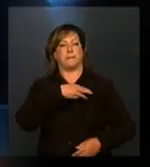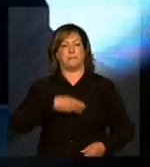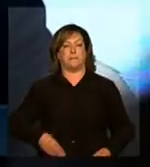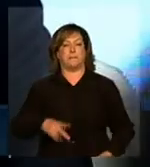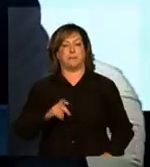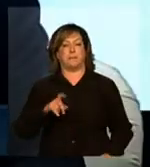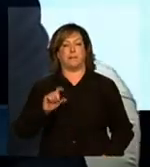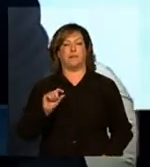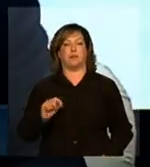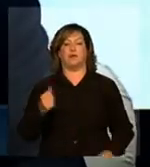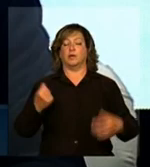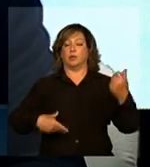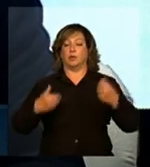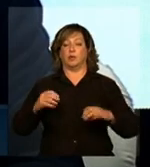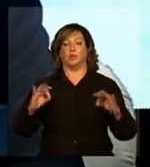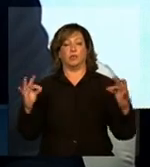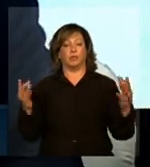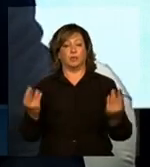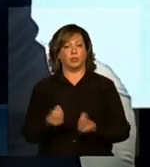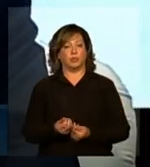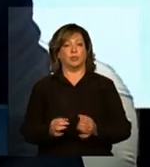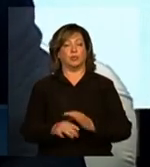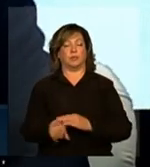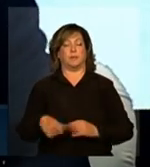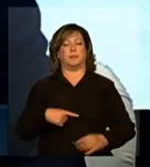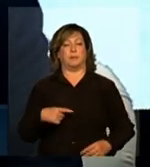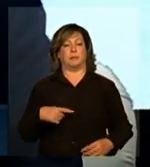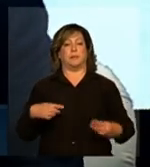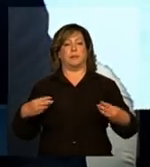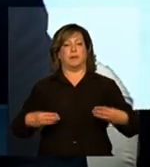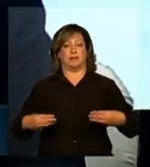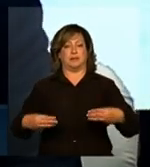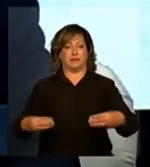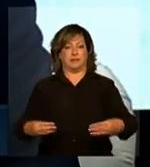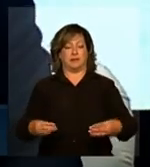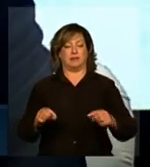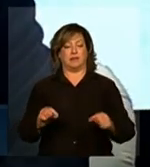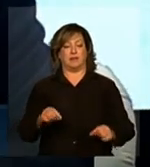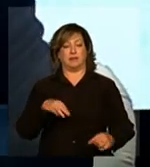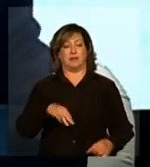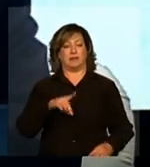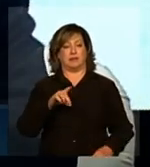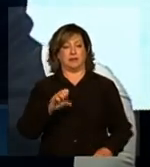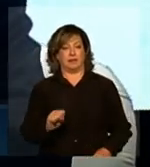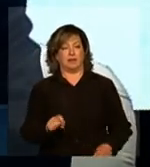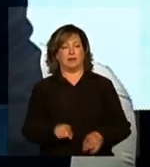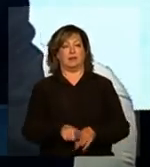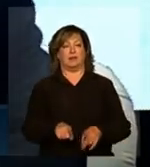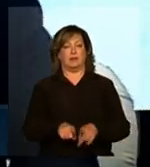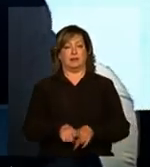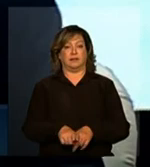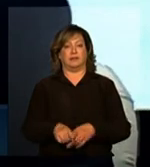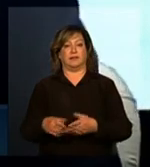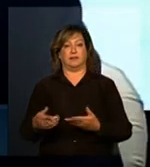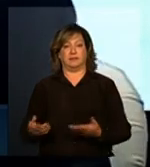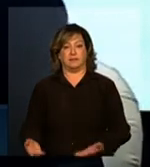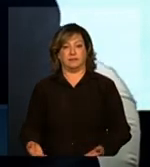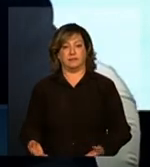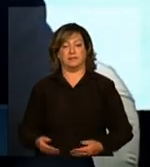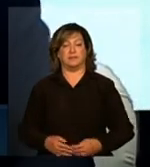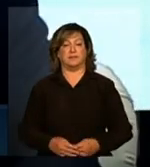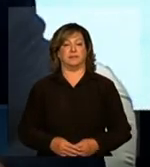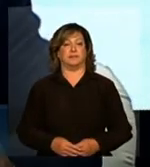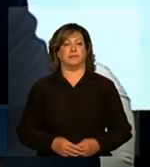Então, nos relatos aqui, no Ministério Co-Irmão, que é o MDS, Ministério de Desenvolvimento Social e Combate à